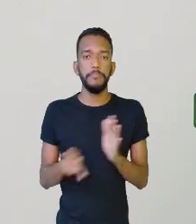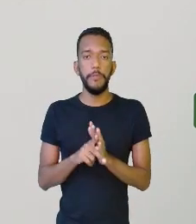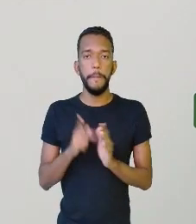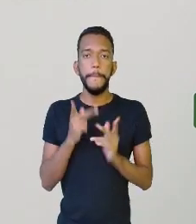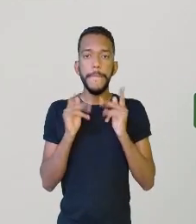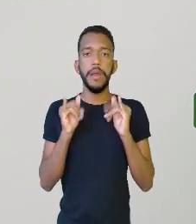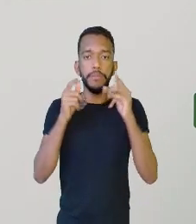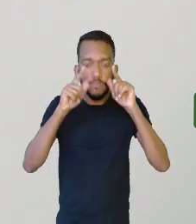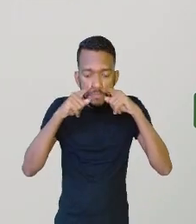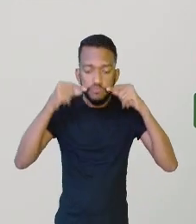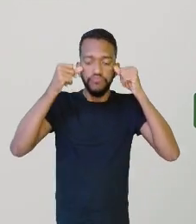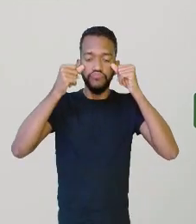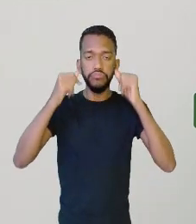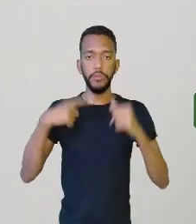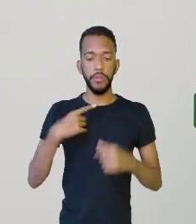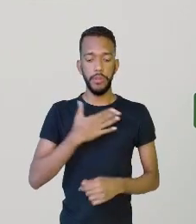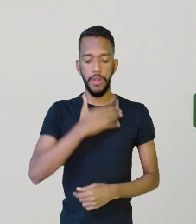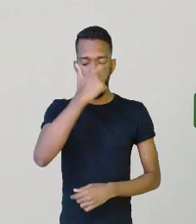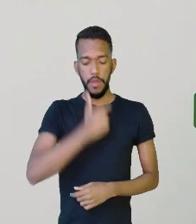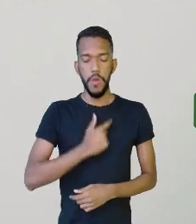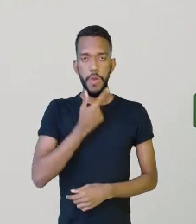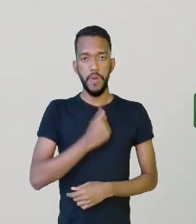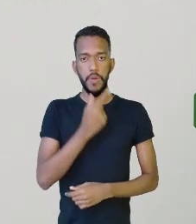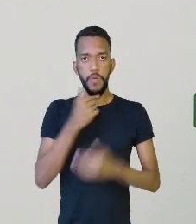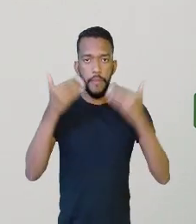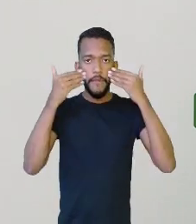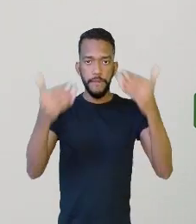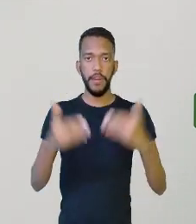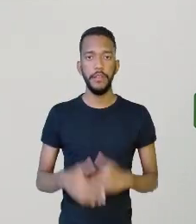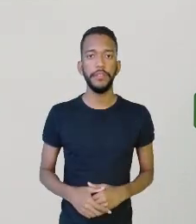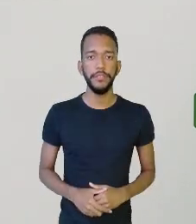sociedade onde o homem estava à frente.